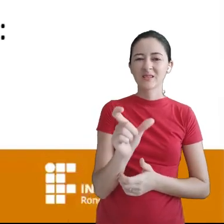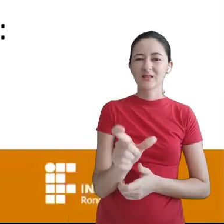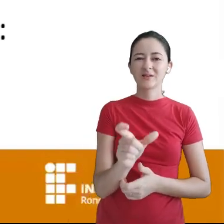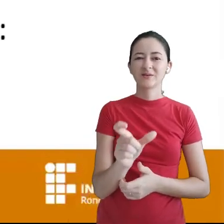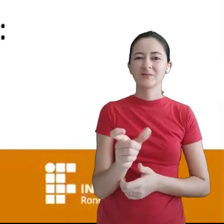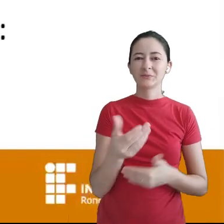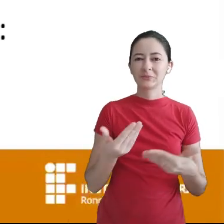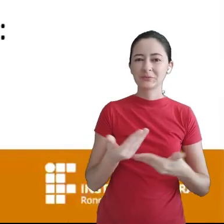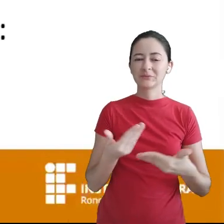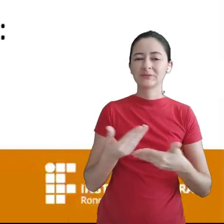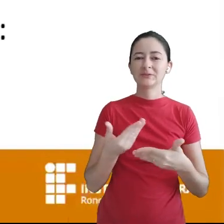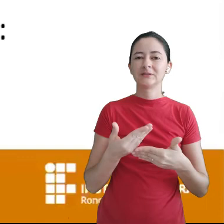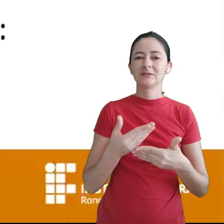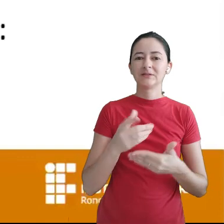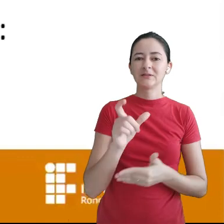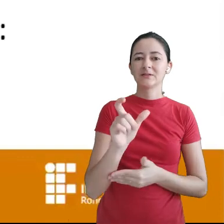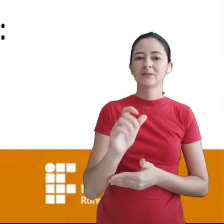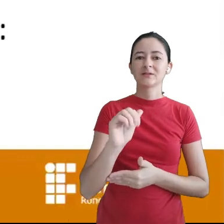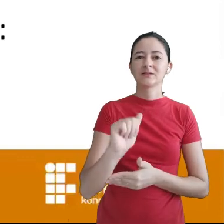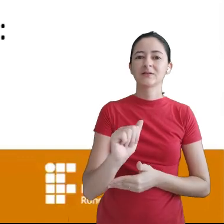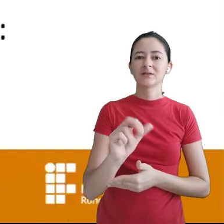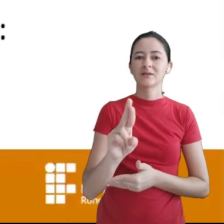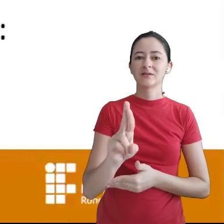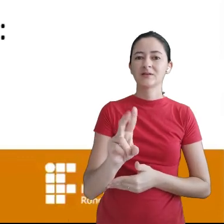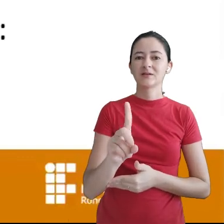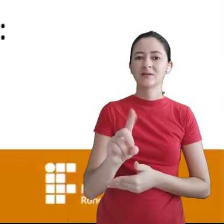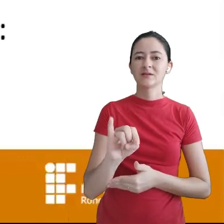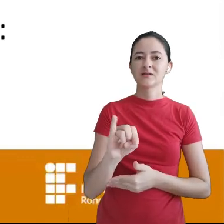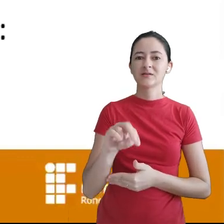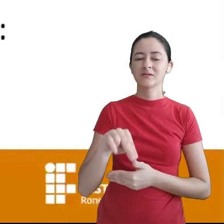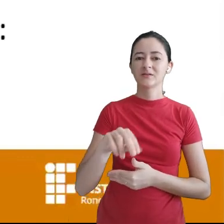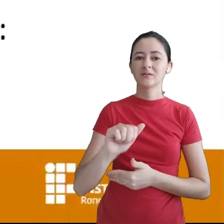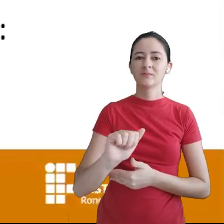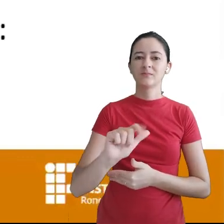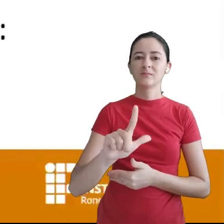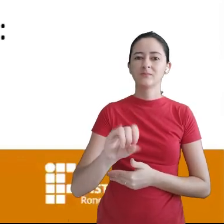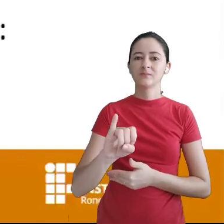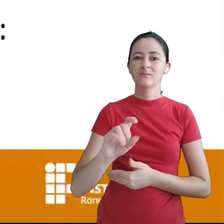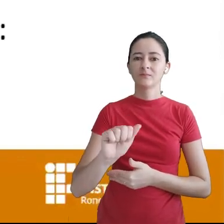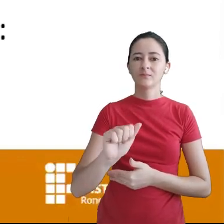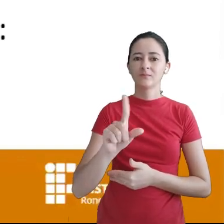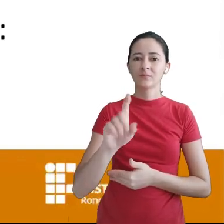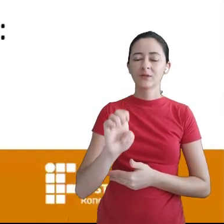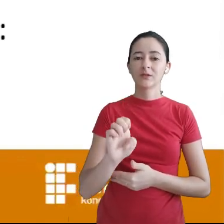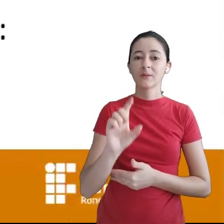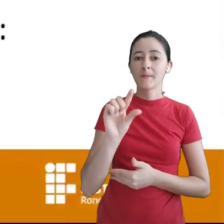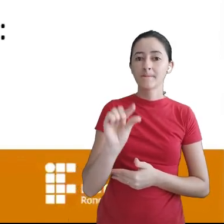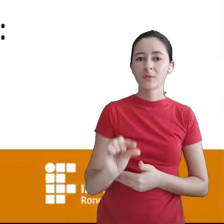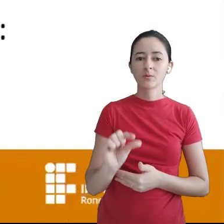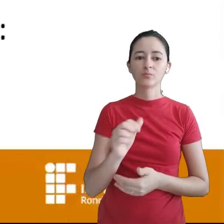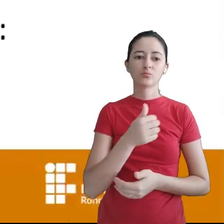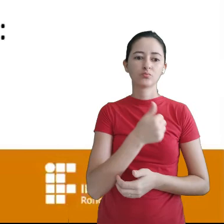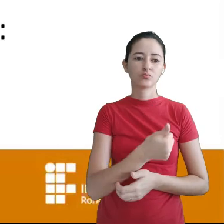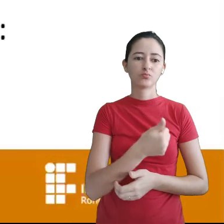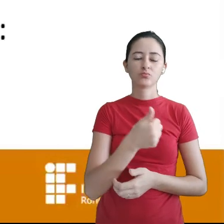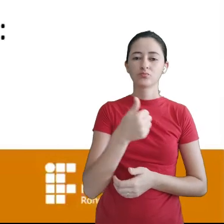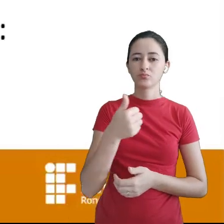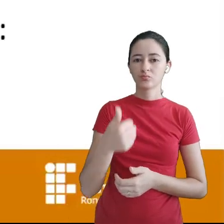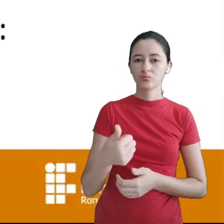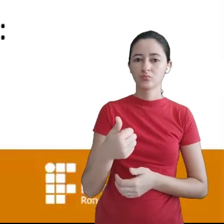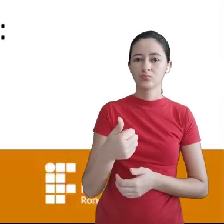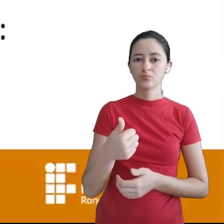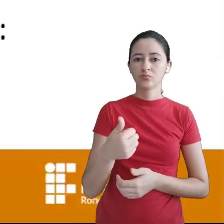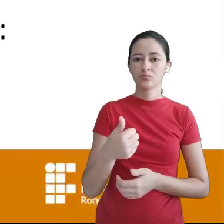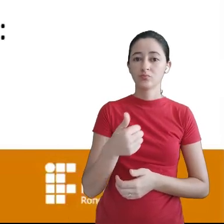Cardinalidade... Ah, tô errando essa palavra cardinalidade hoje? Ah, emboscando. Na cardinalidade mínima, os relacionamentos